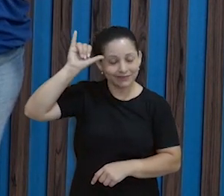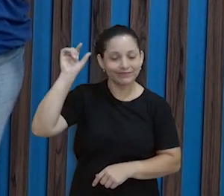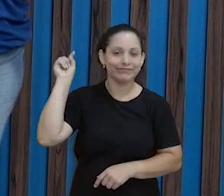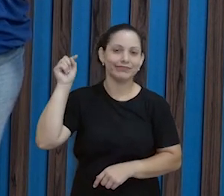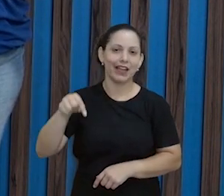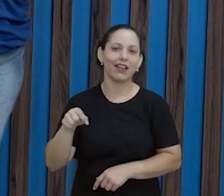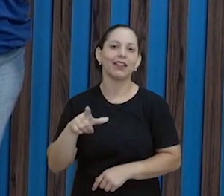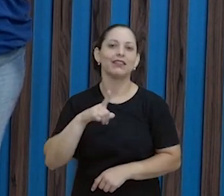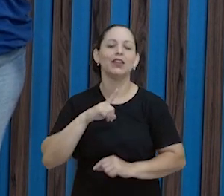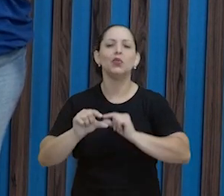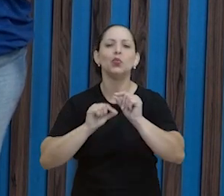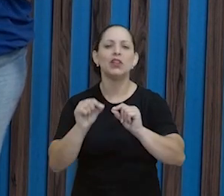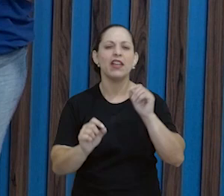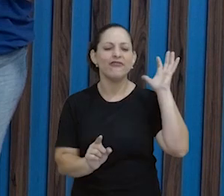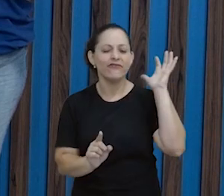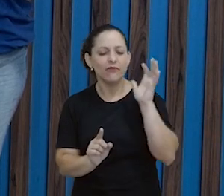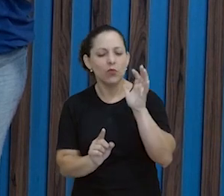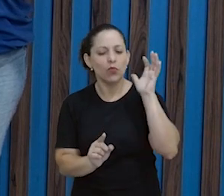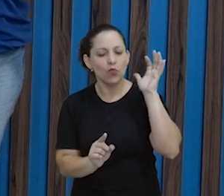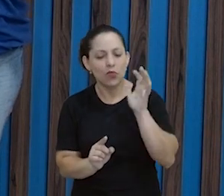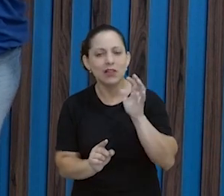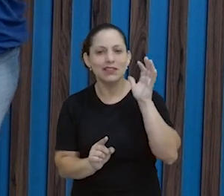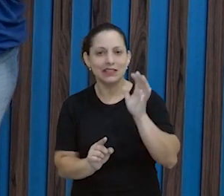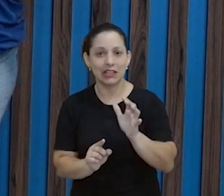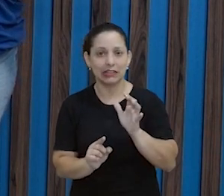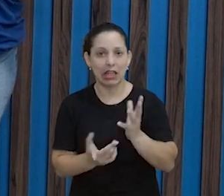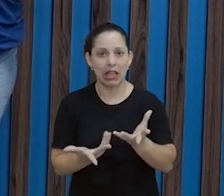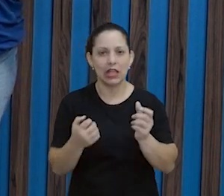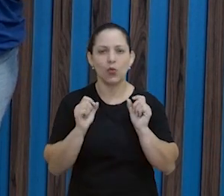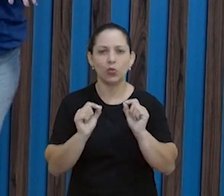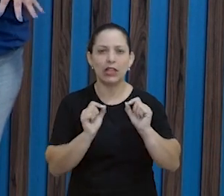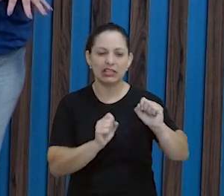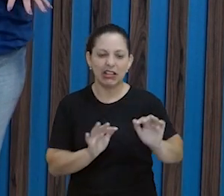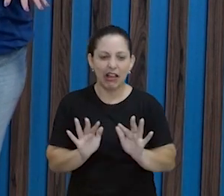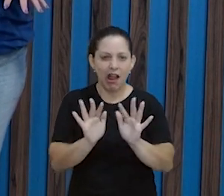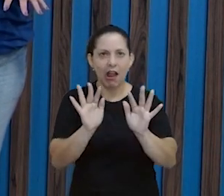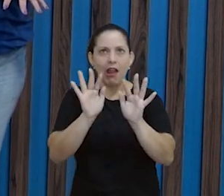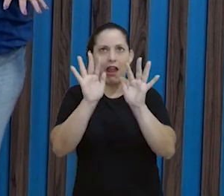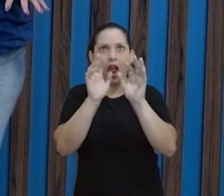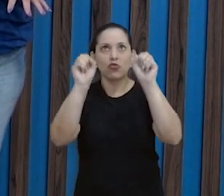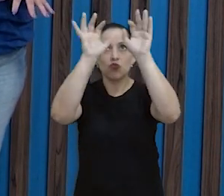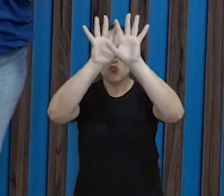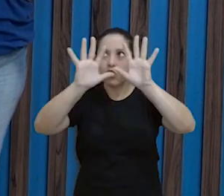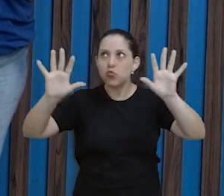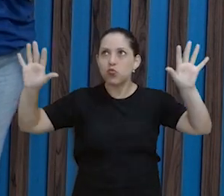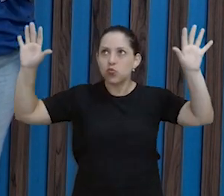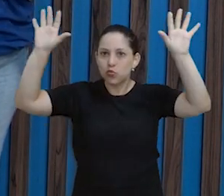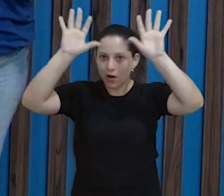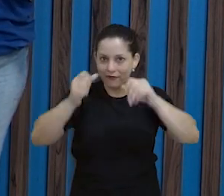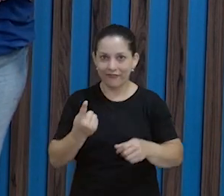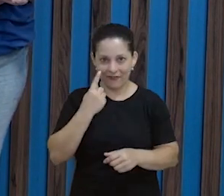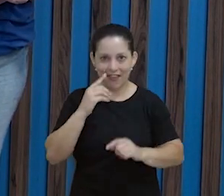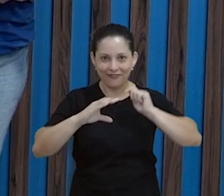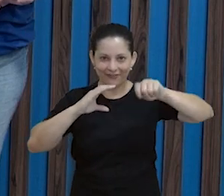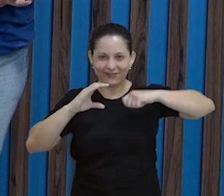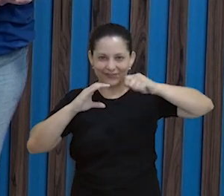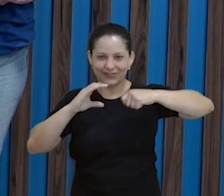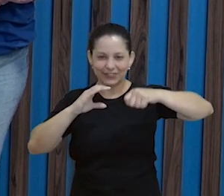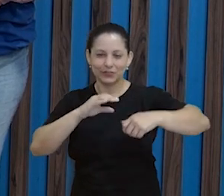também exerce um pouquinho esse papel de liberar metano na nossa atmosfera, tá certo? Então vamos lá, vamos